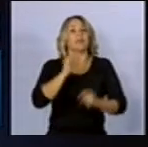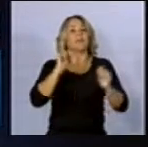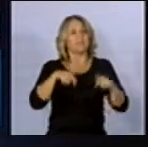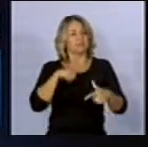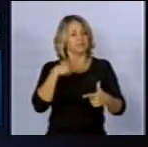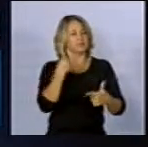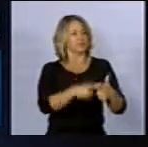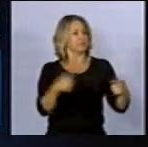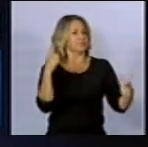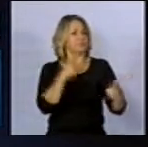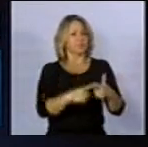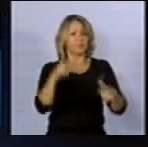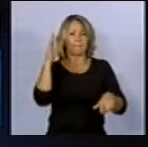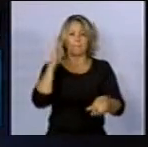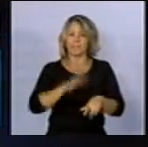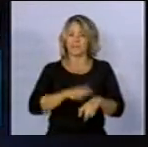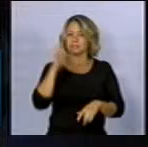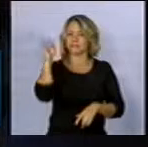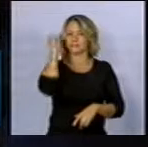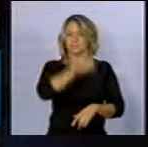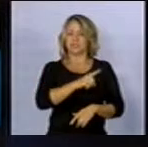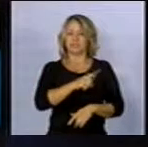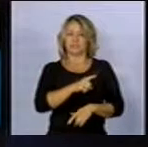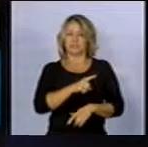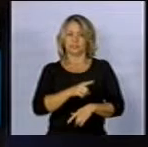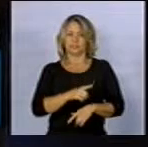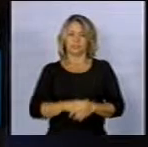situação muito mais grave